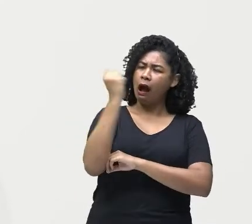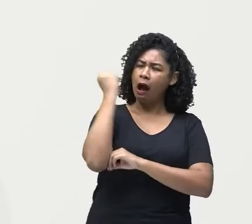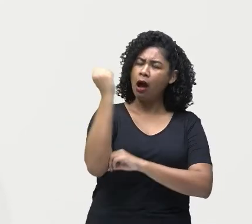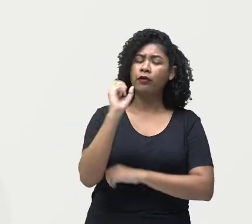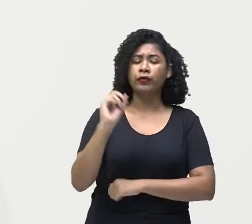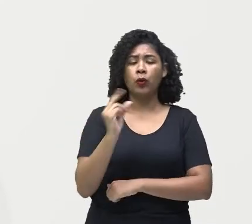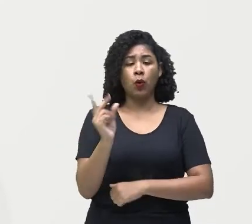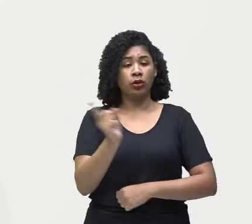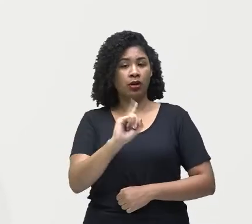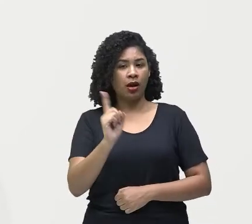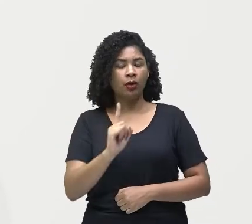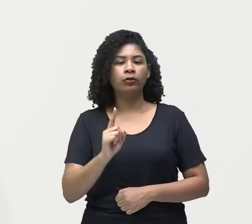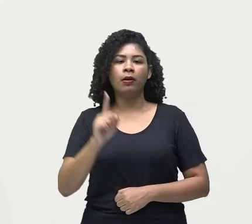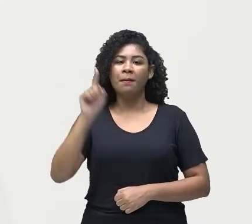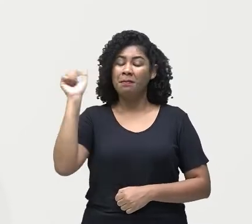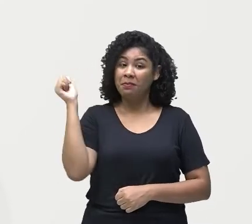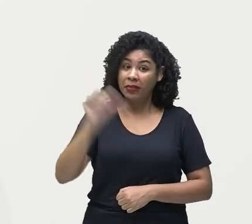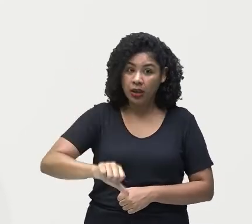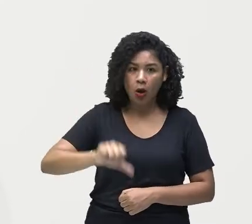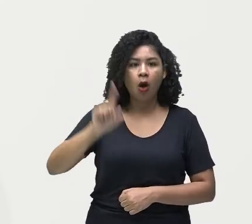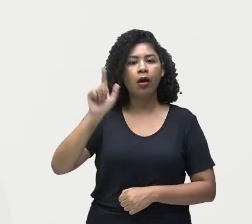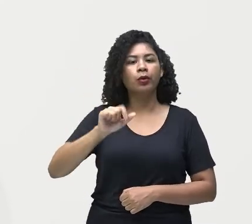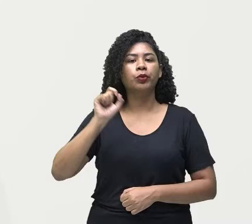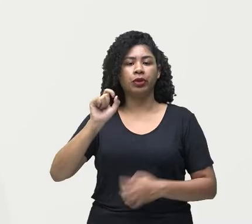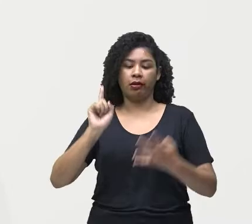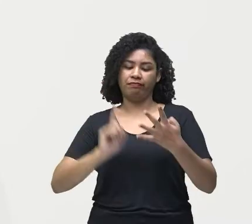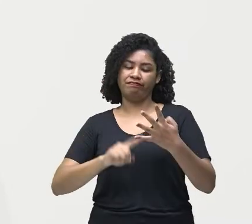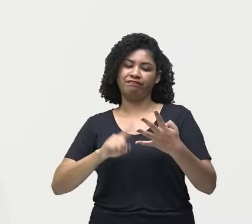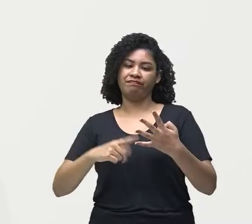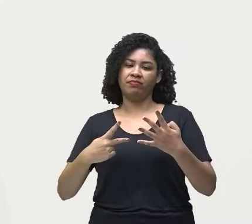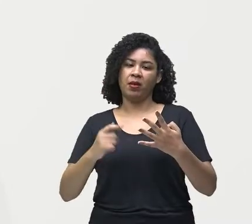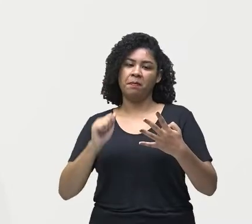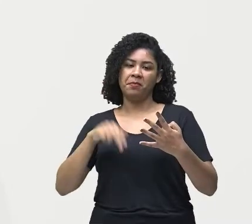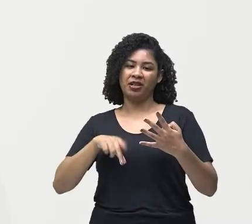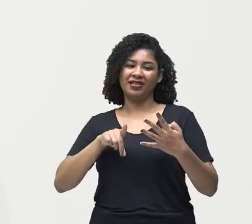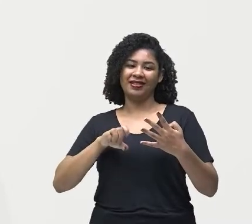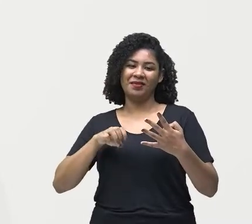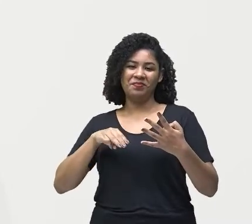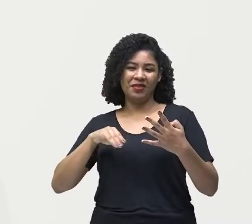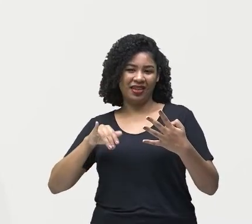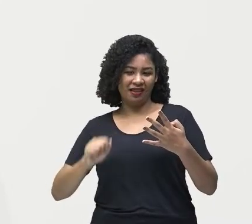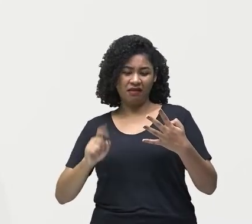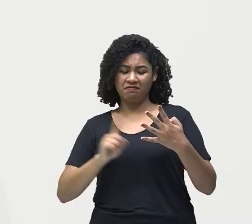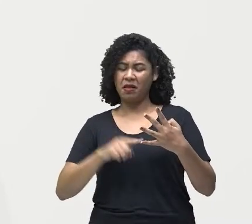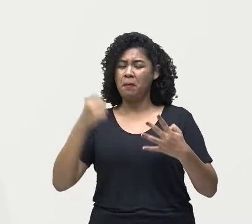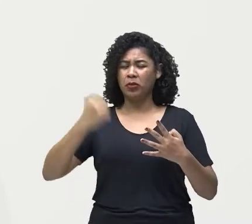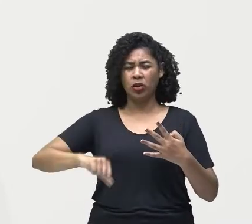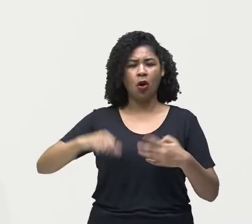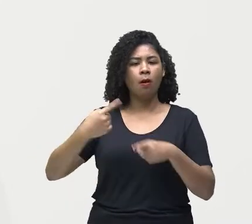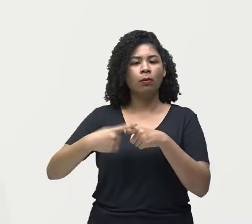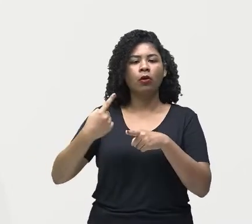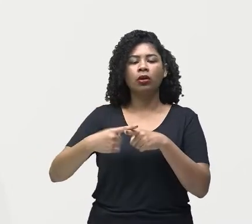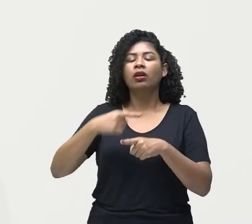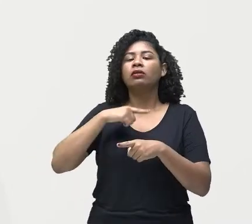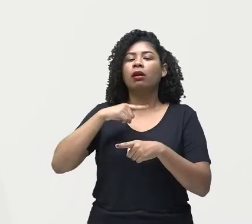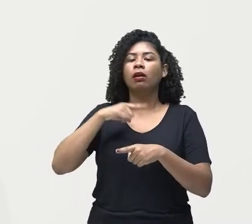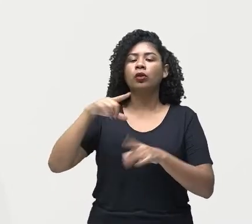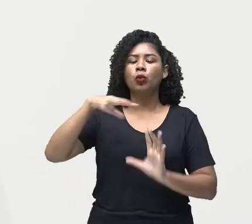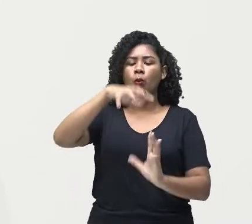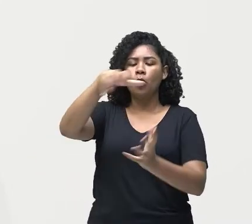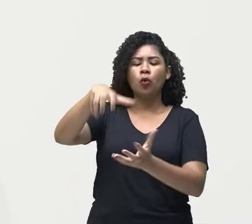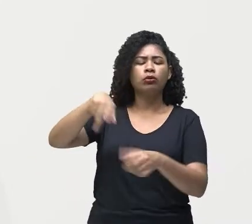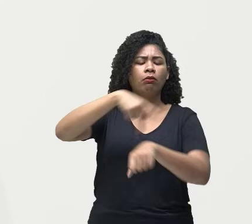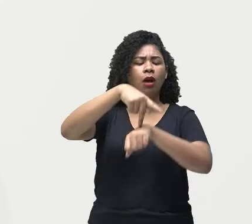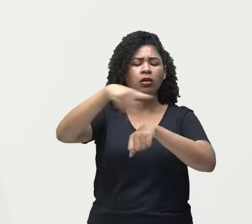pandemia é o pior dos cenários, porque ela se estende a várias regiões do